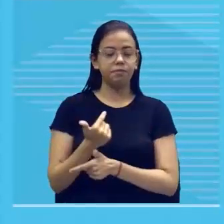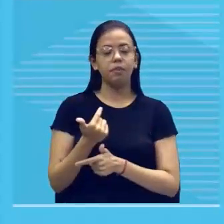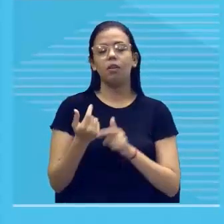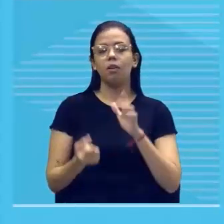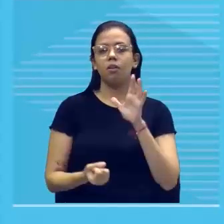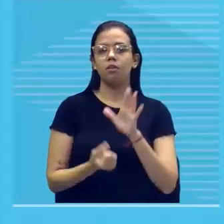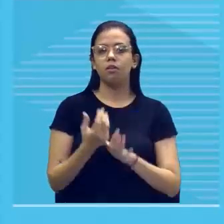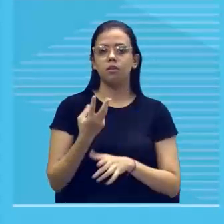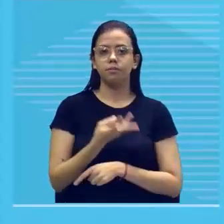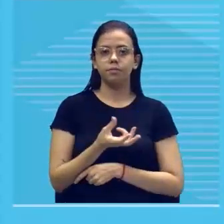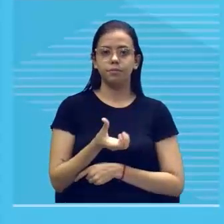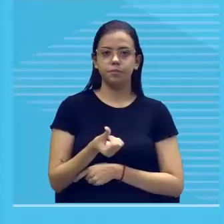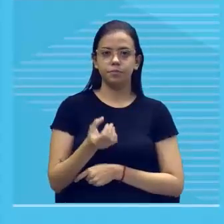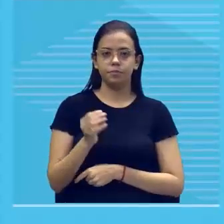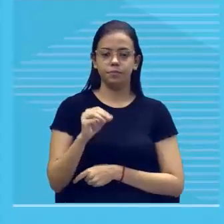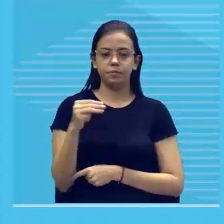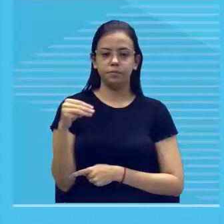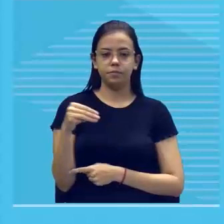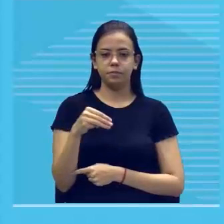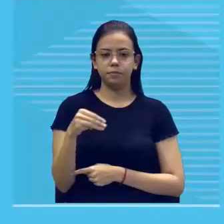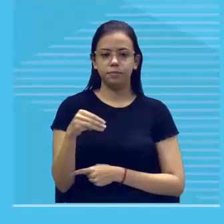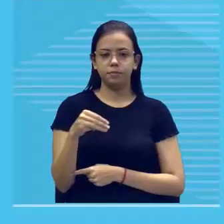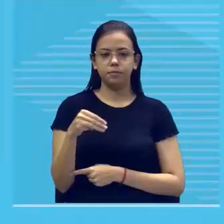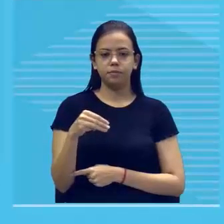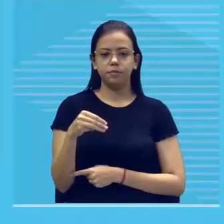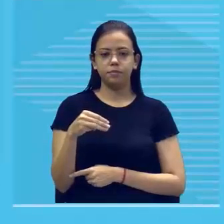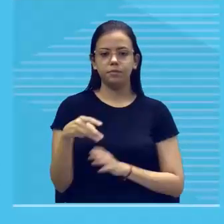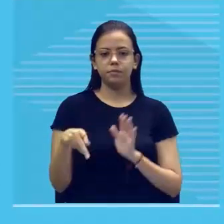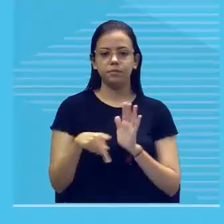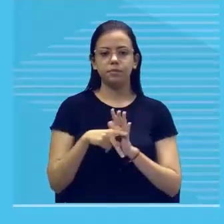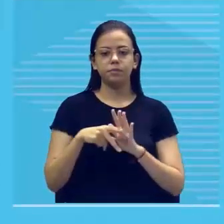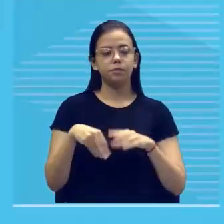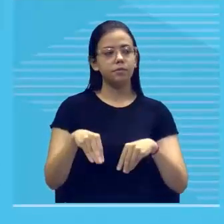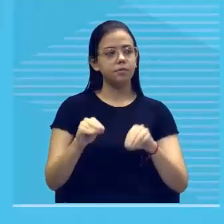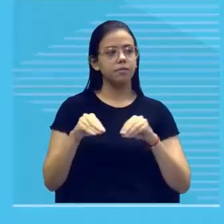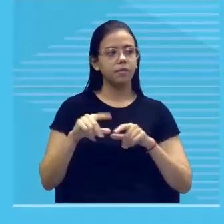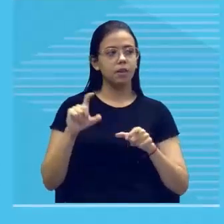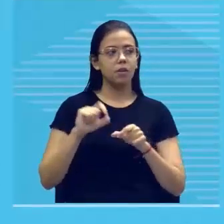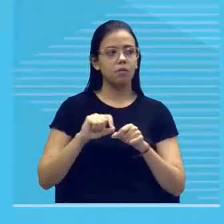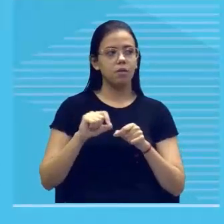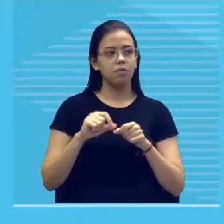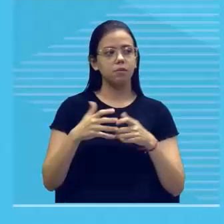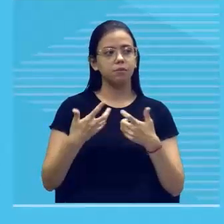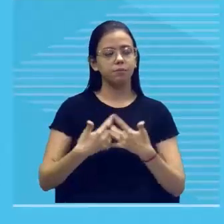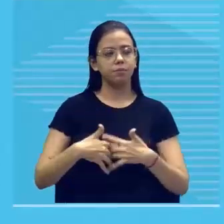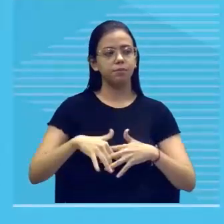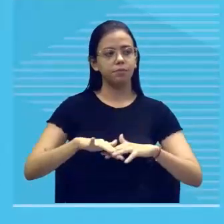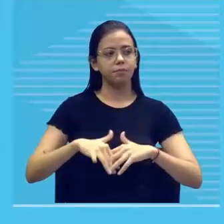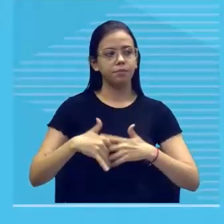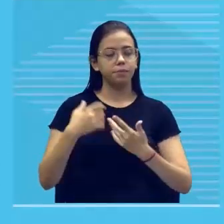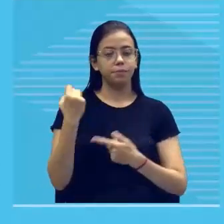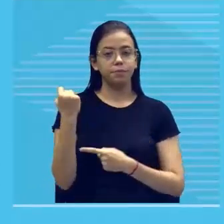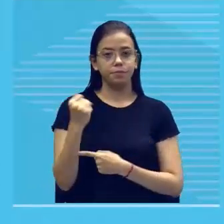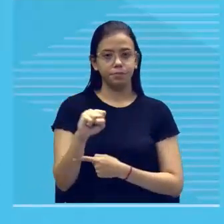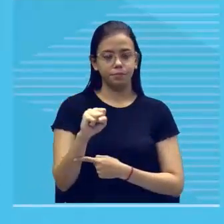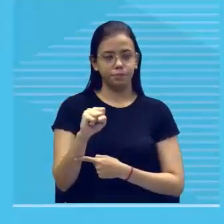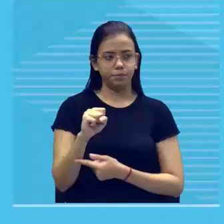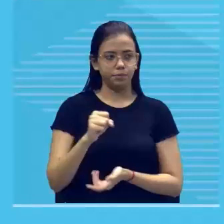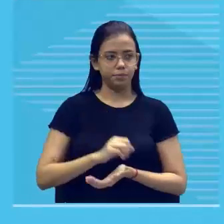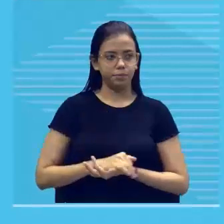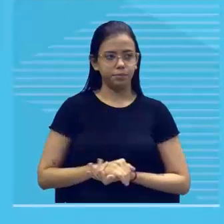360 metros de tecidos tô fazendo funcionar oito máquinas